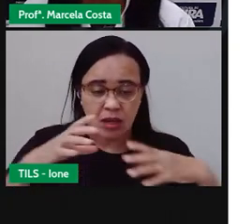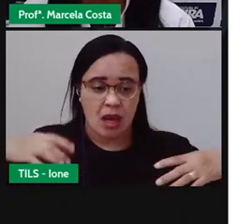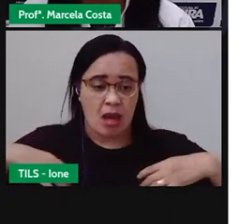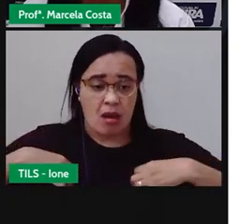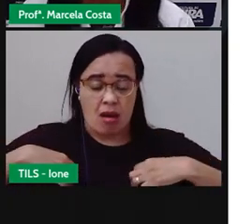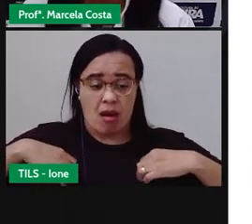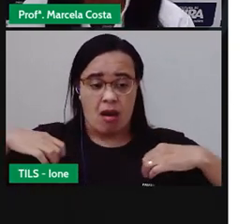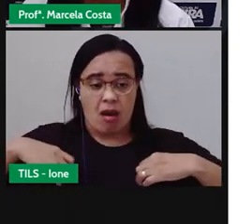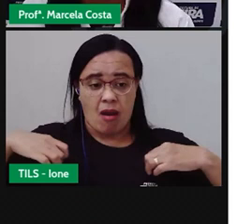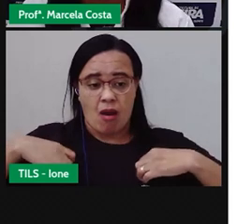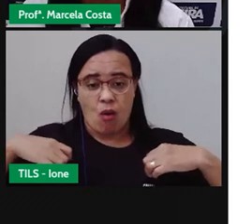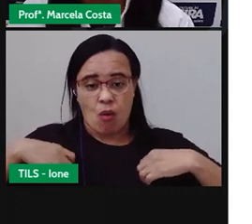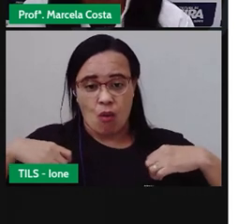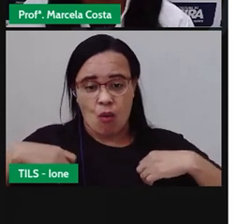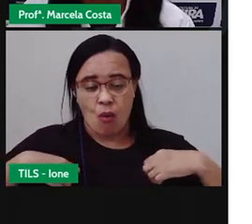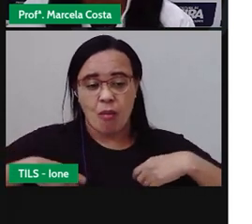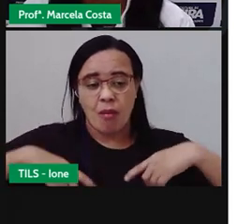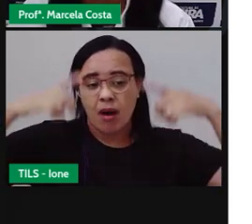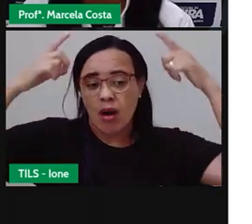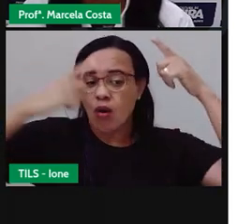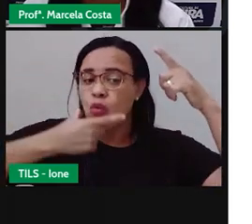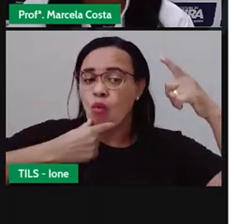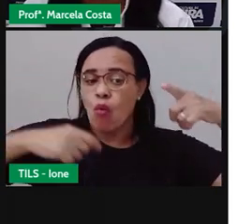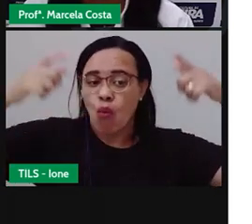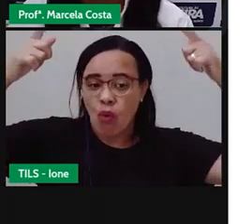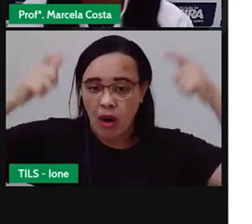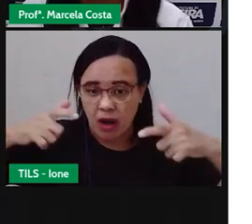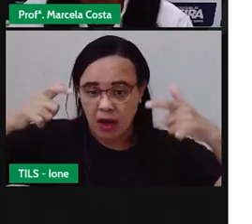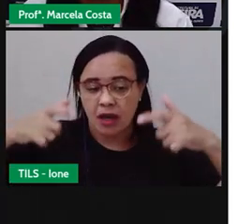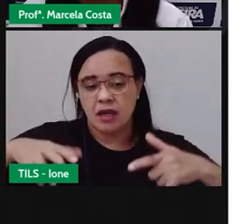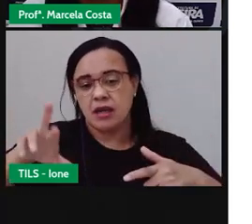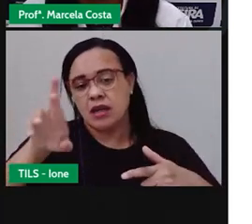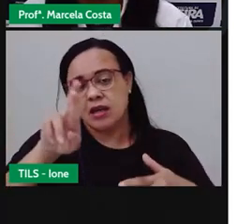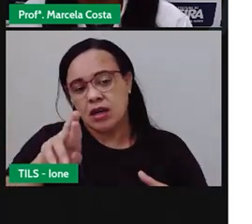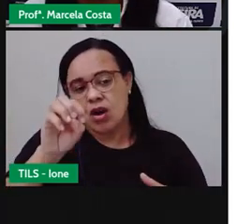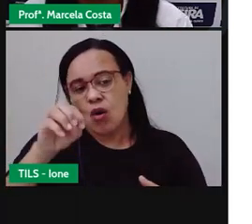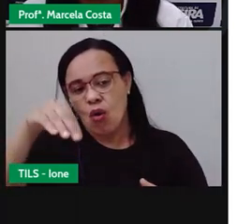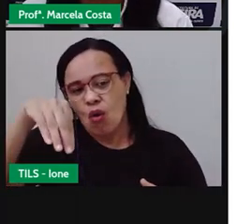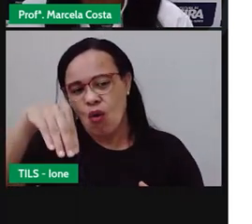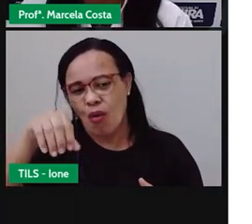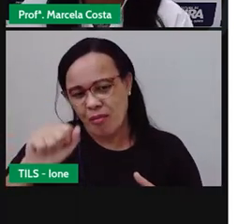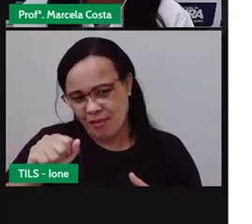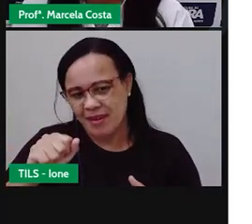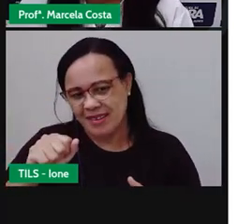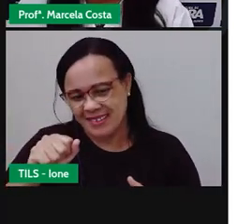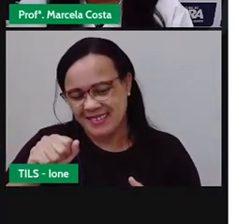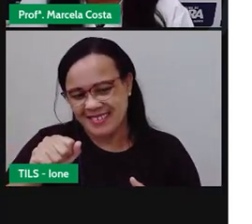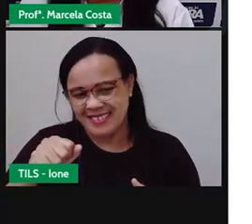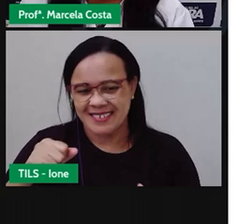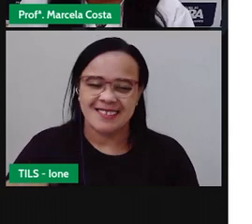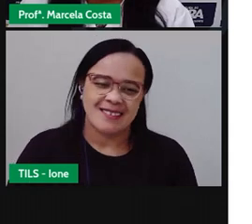e roeu a roupa do rei de Roma